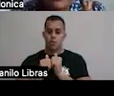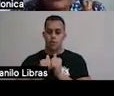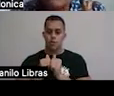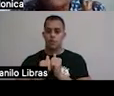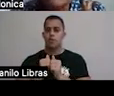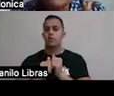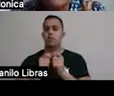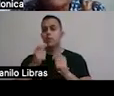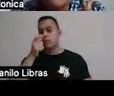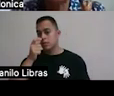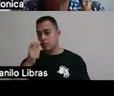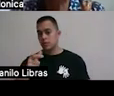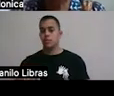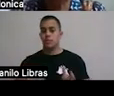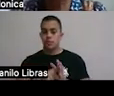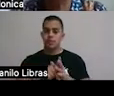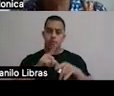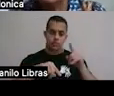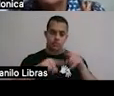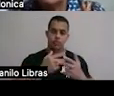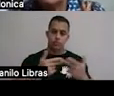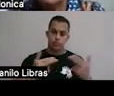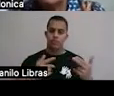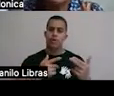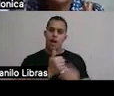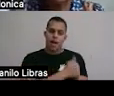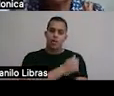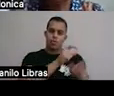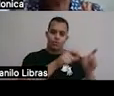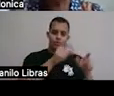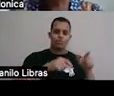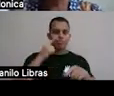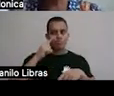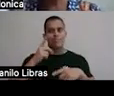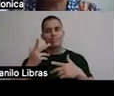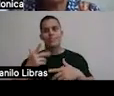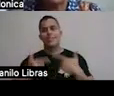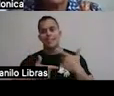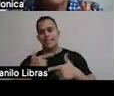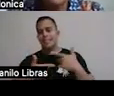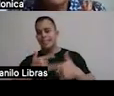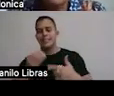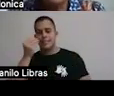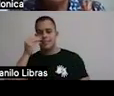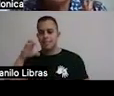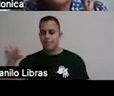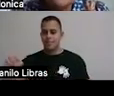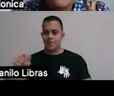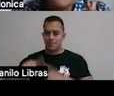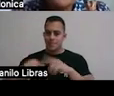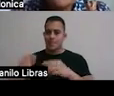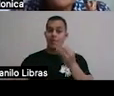nosso produto, né? Mas os alunos estão correndo para ver se conseguem ter esse produto e testar no arroz,